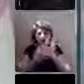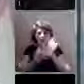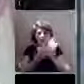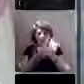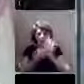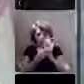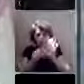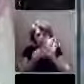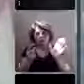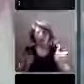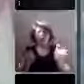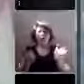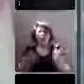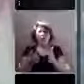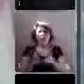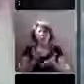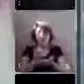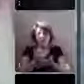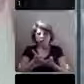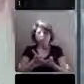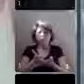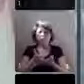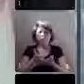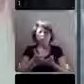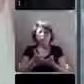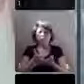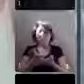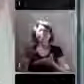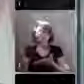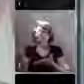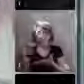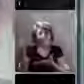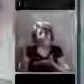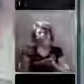Ok, vamos em Sem frente. dúvida. Isso é muito lindo.